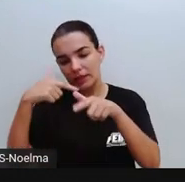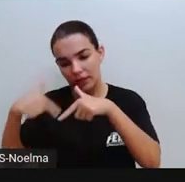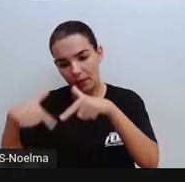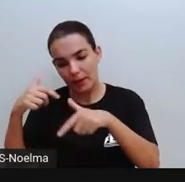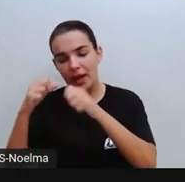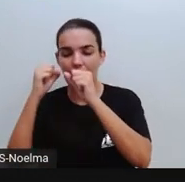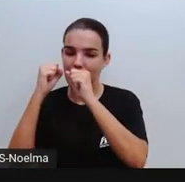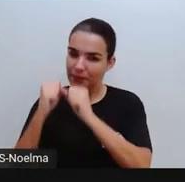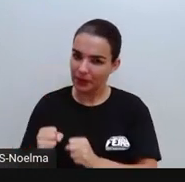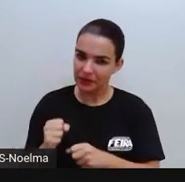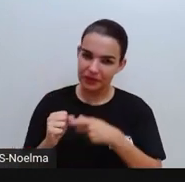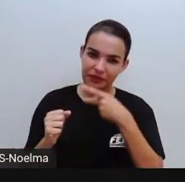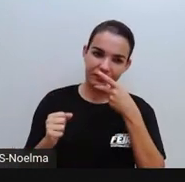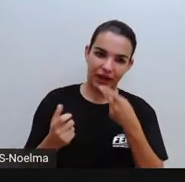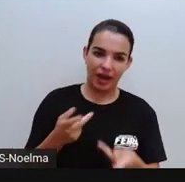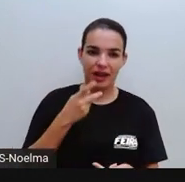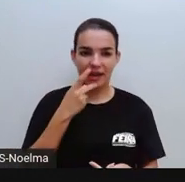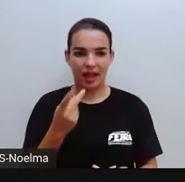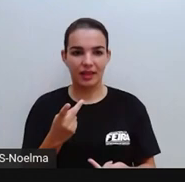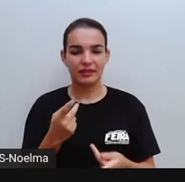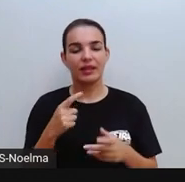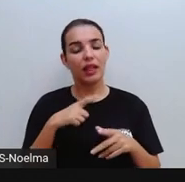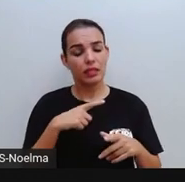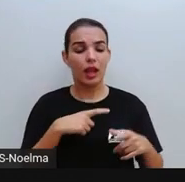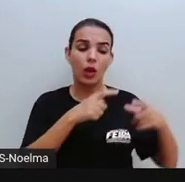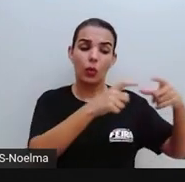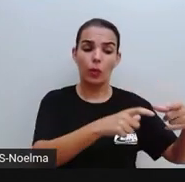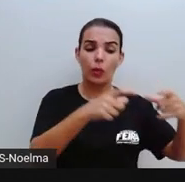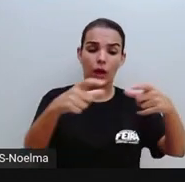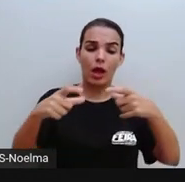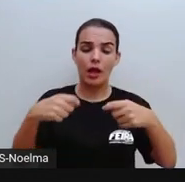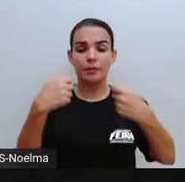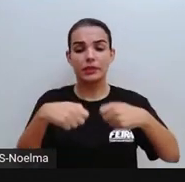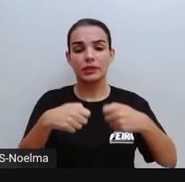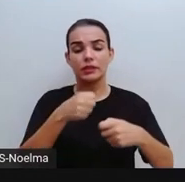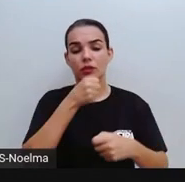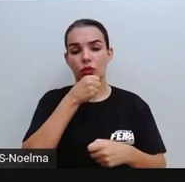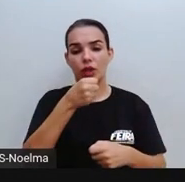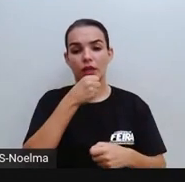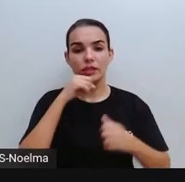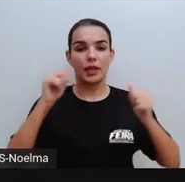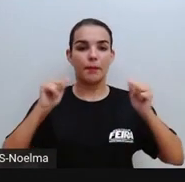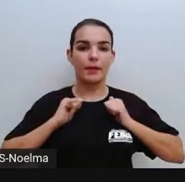assim mas tem espaço que não pode tá que o jornalista precisa ser imparcial